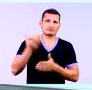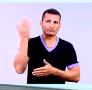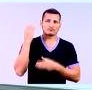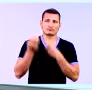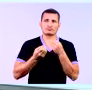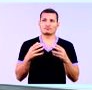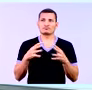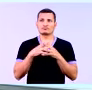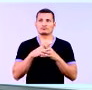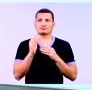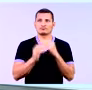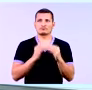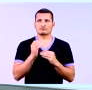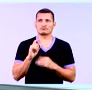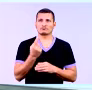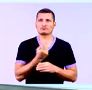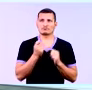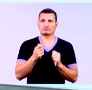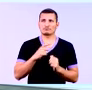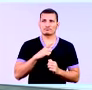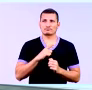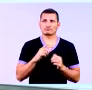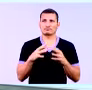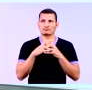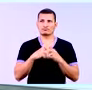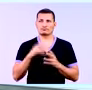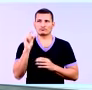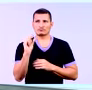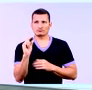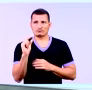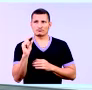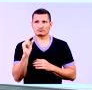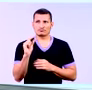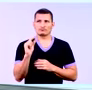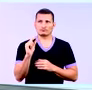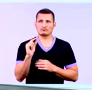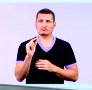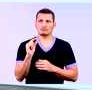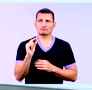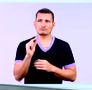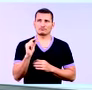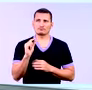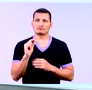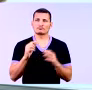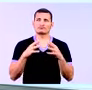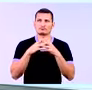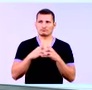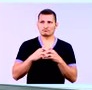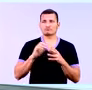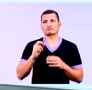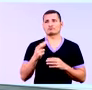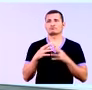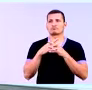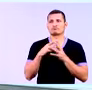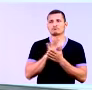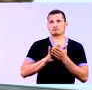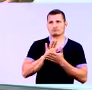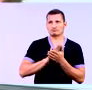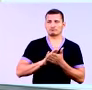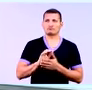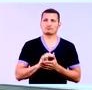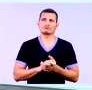dados. Então, nós podemos ter um banco de dados pequeno, de baixa complexidade, ou quase nenhuma complexidade, até